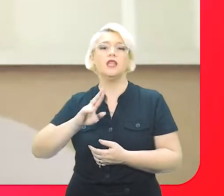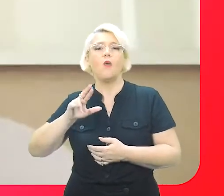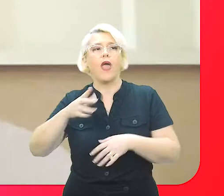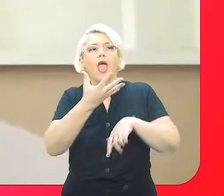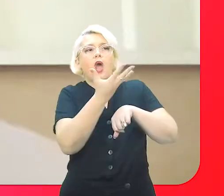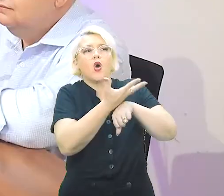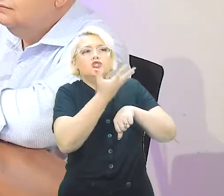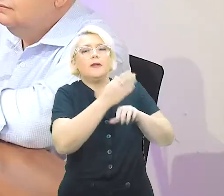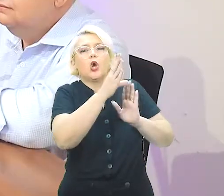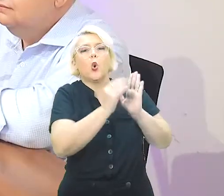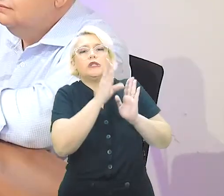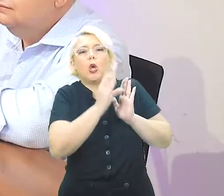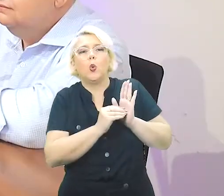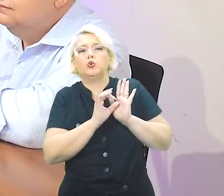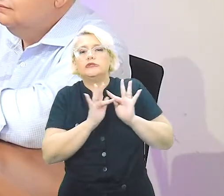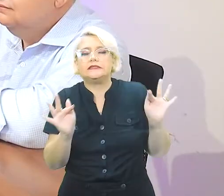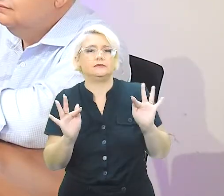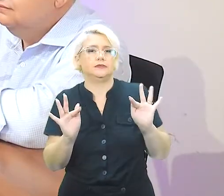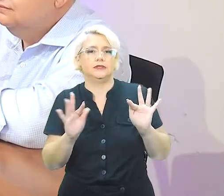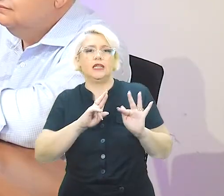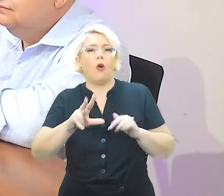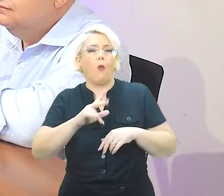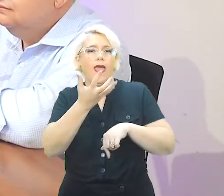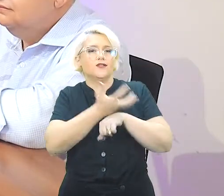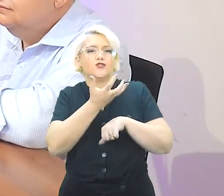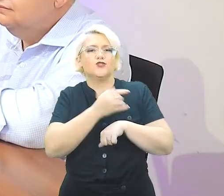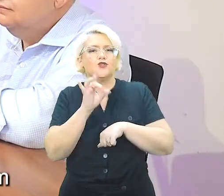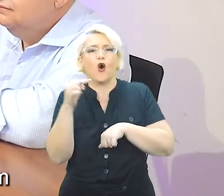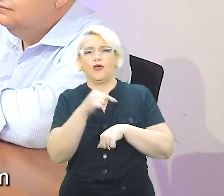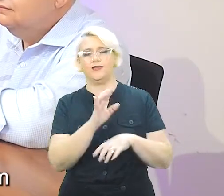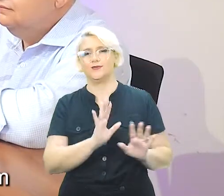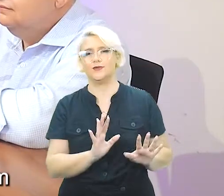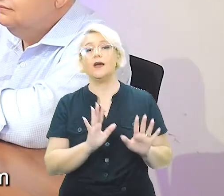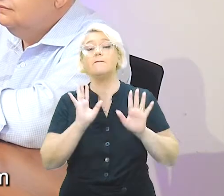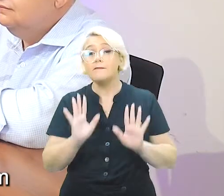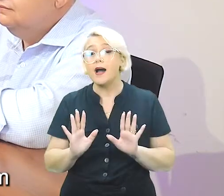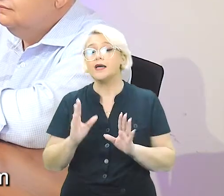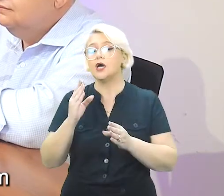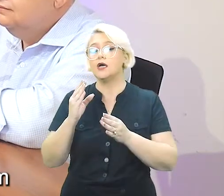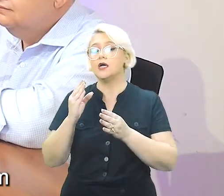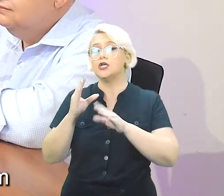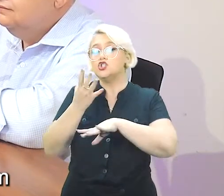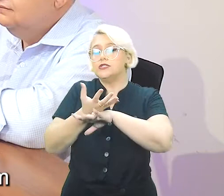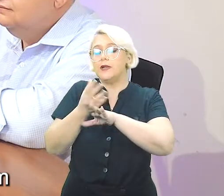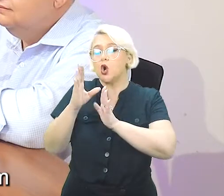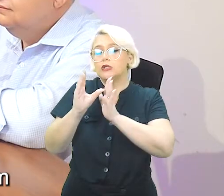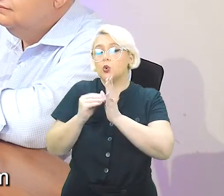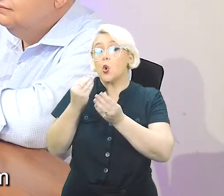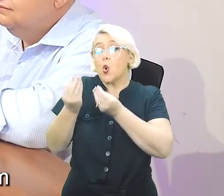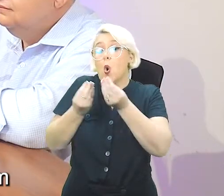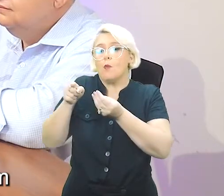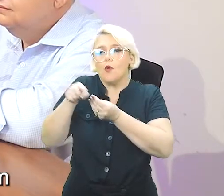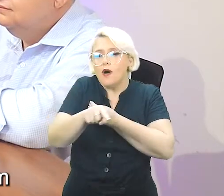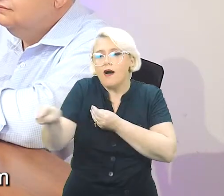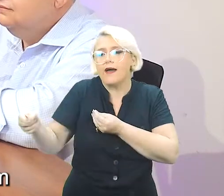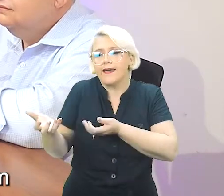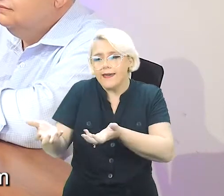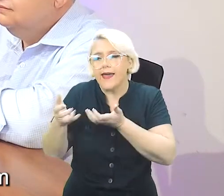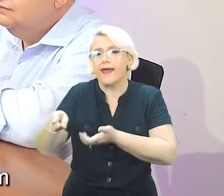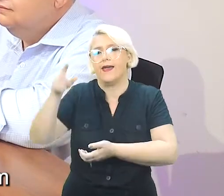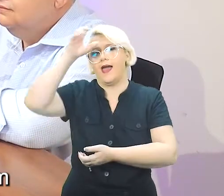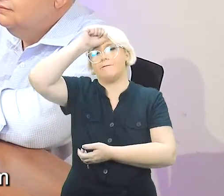os conteúdos, não são as disciplinas, mas o que se quer que os